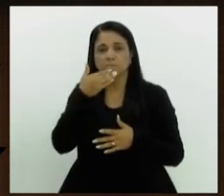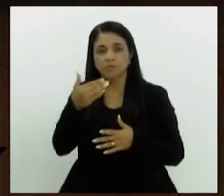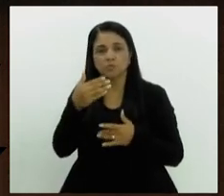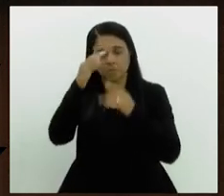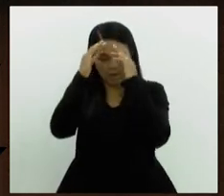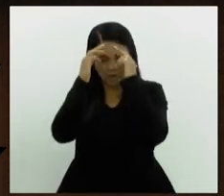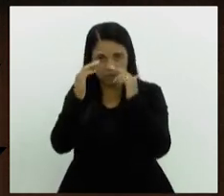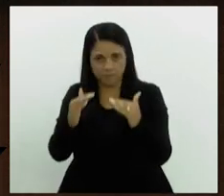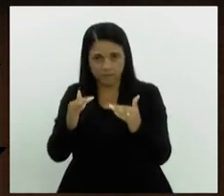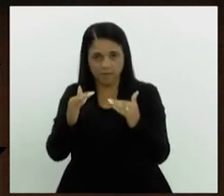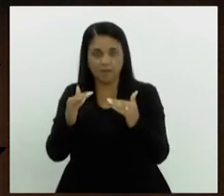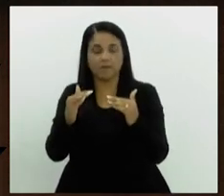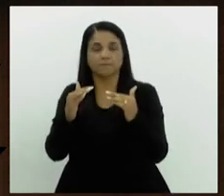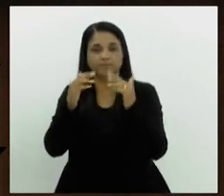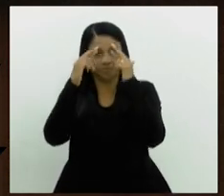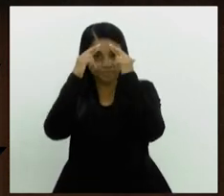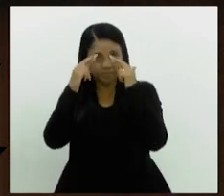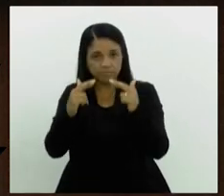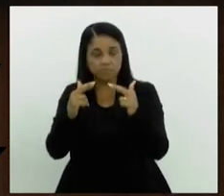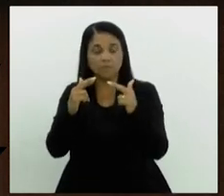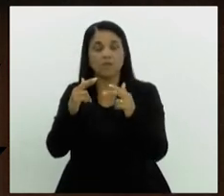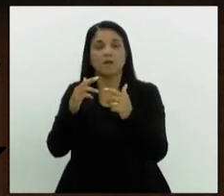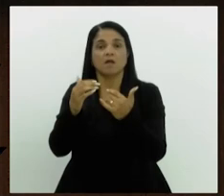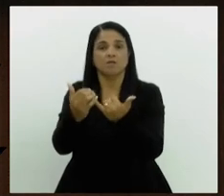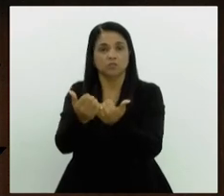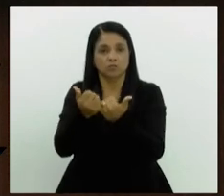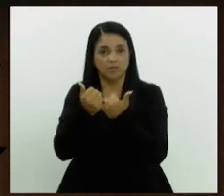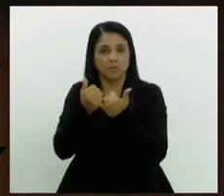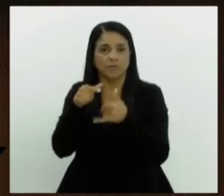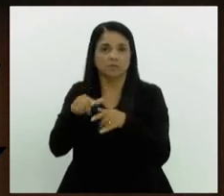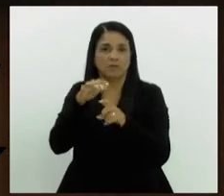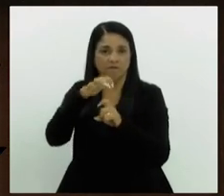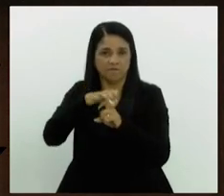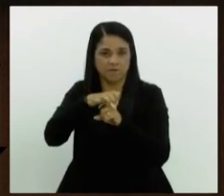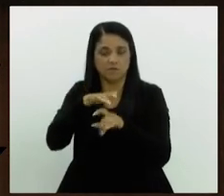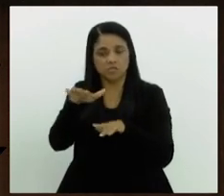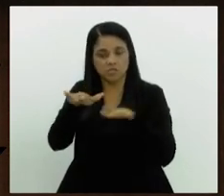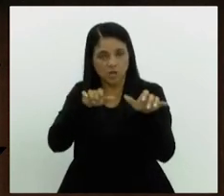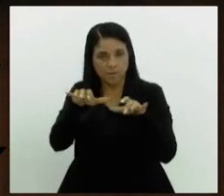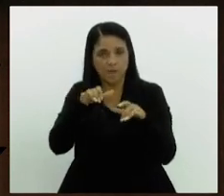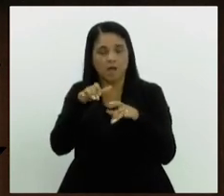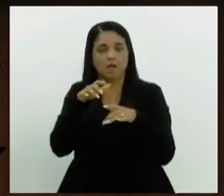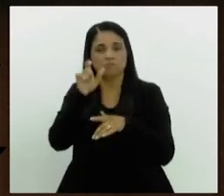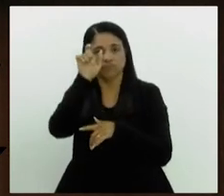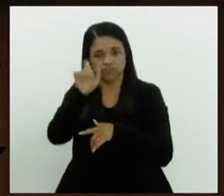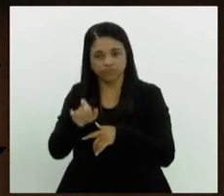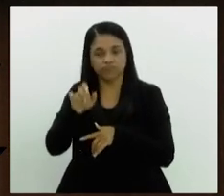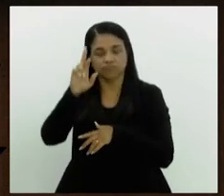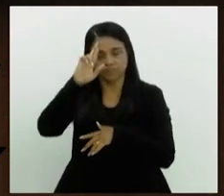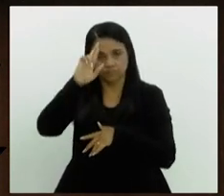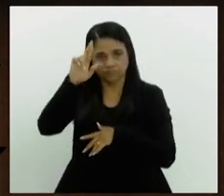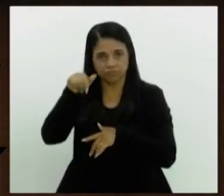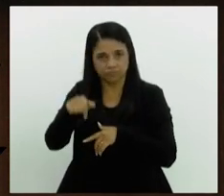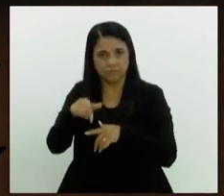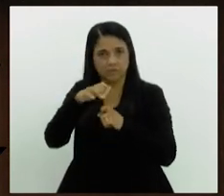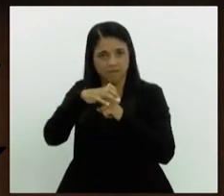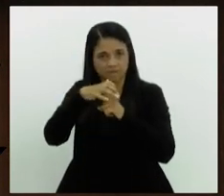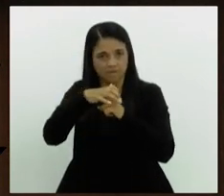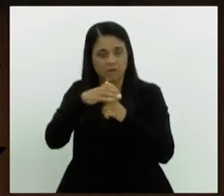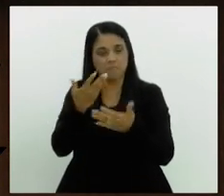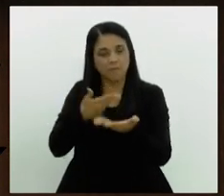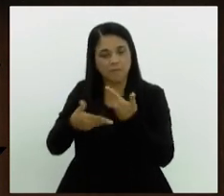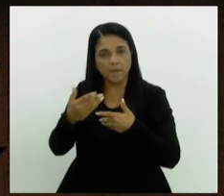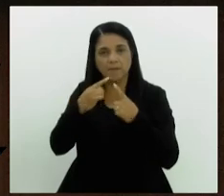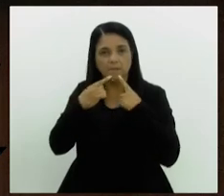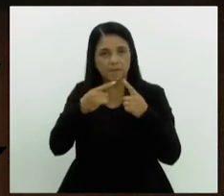da feira. A prefeitura tem que chamar os feirantes para negociar, para conversar, para encontrar soluções factíveis,